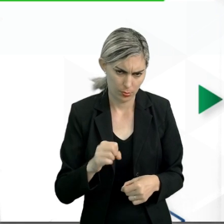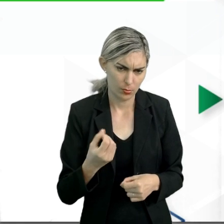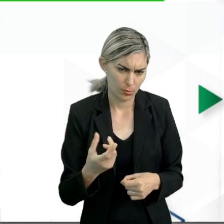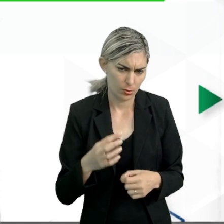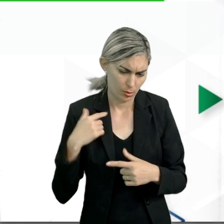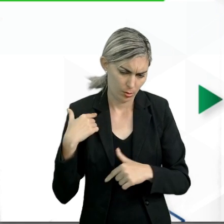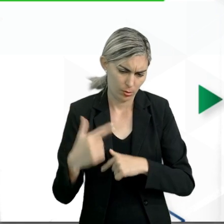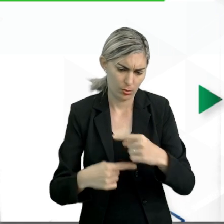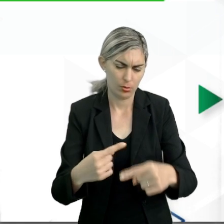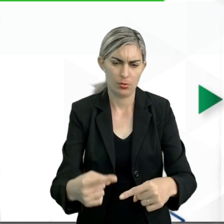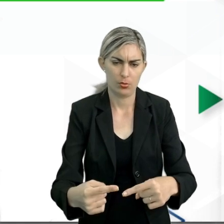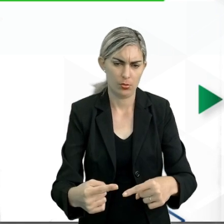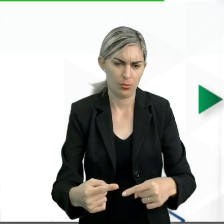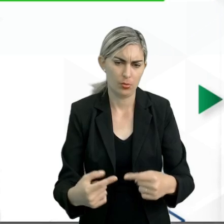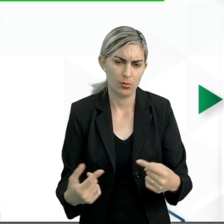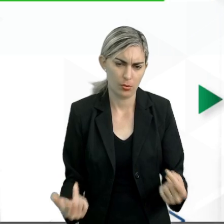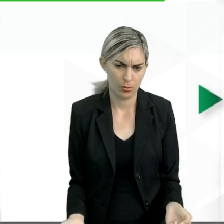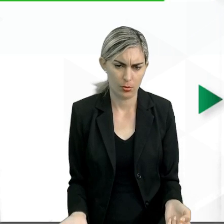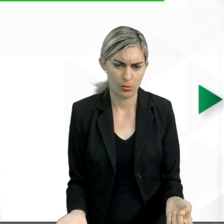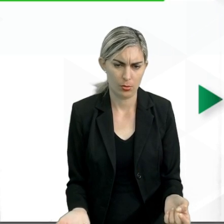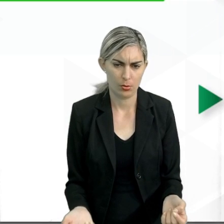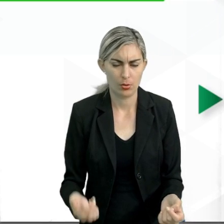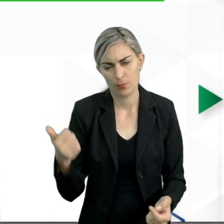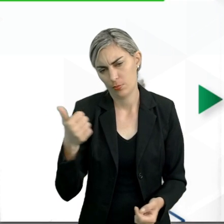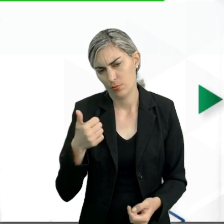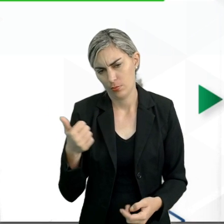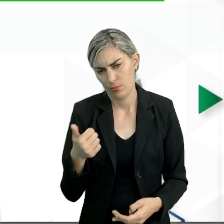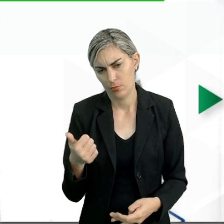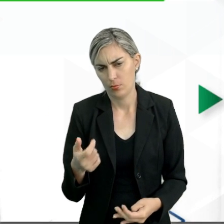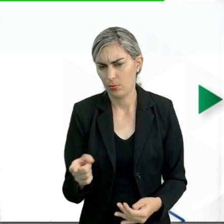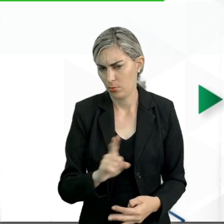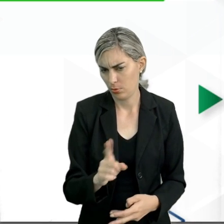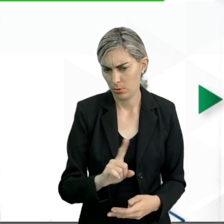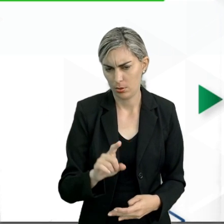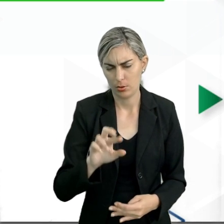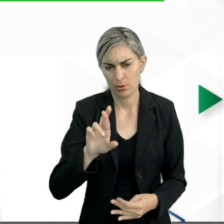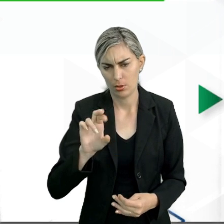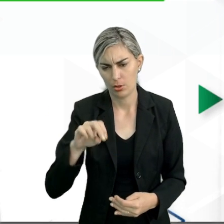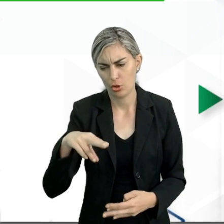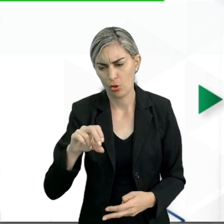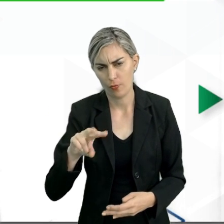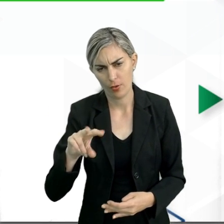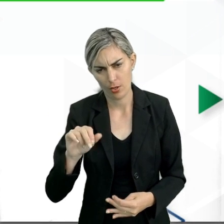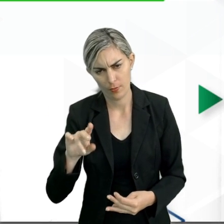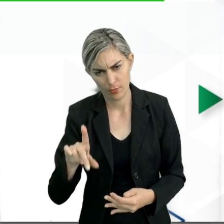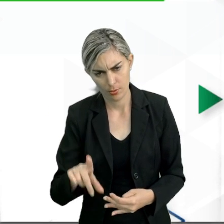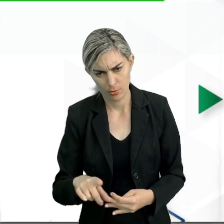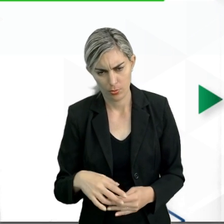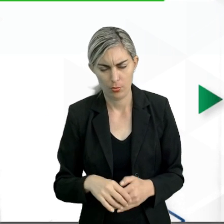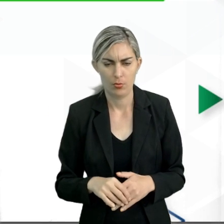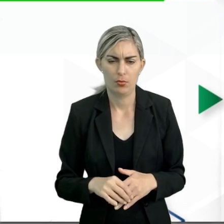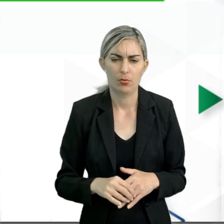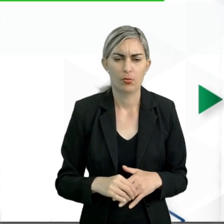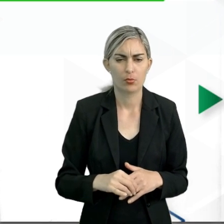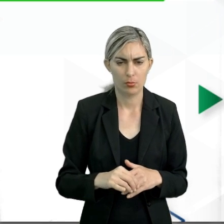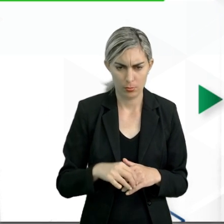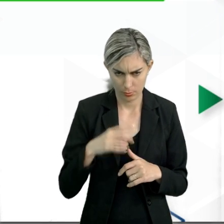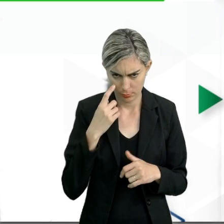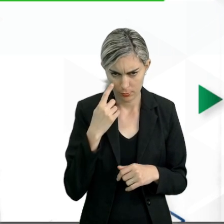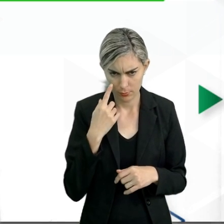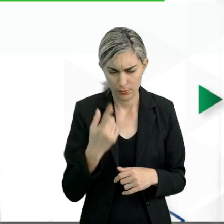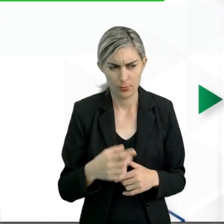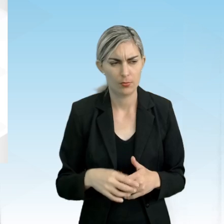seria tradicional poluente a primária a não renovável ou renovável Bora lá